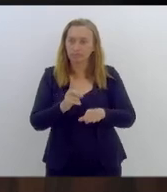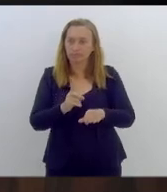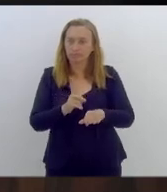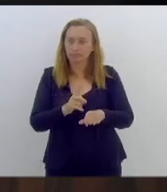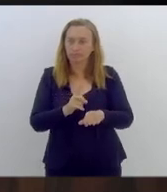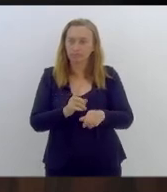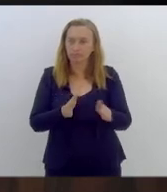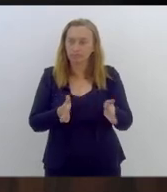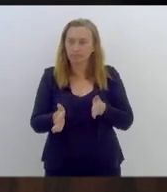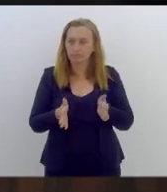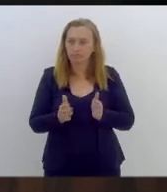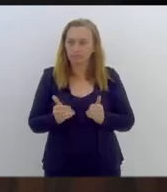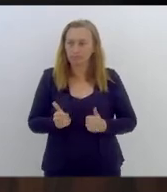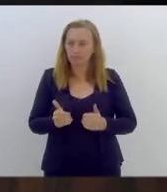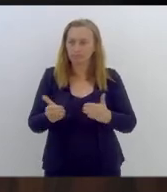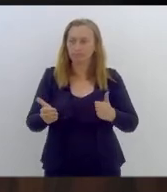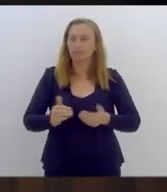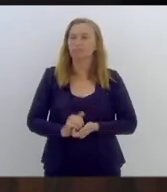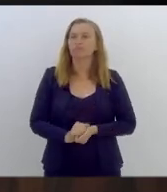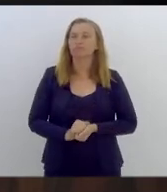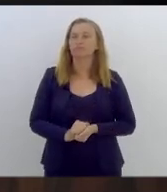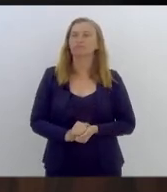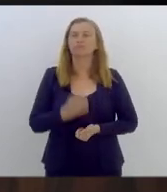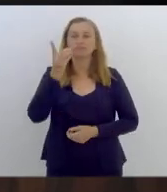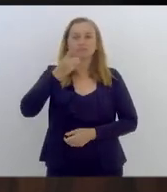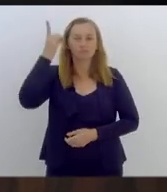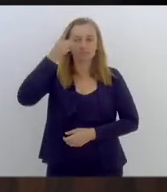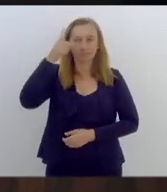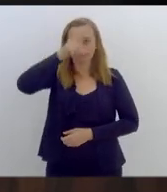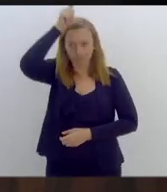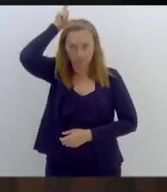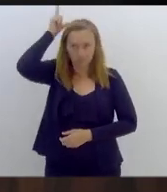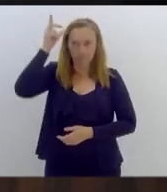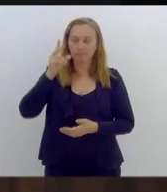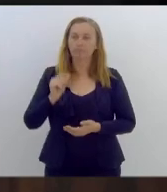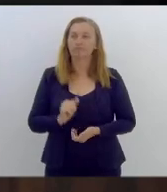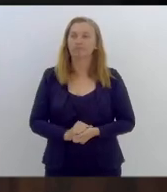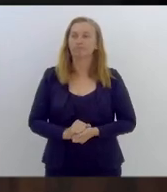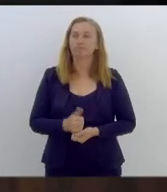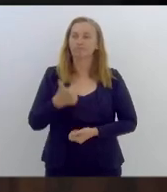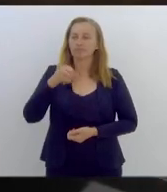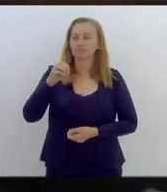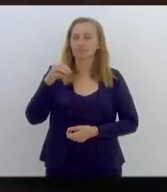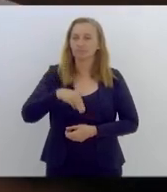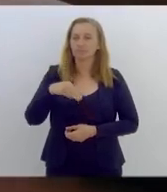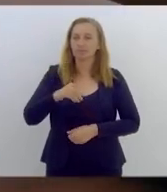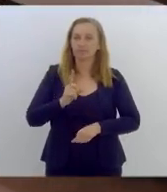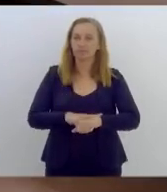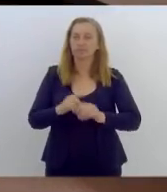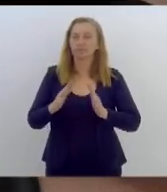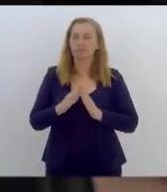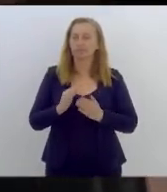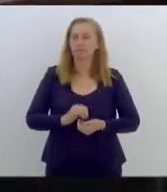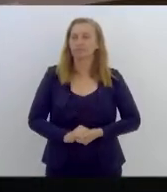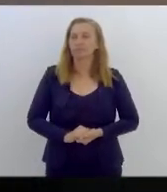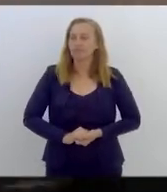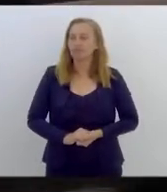Inicial O próximo orador escrito é o senhor Luiz Paulo que dispõe de 10 minutos